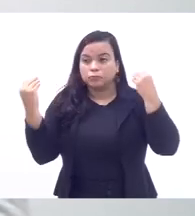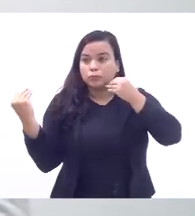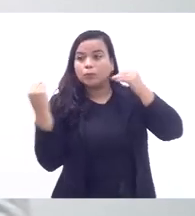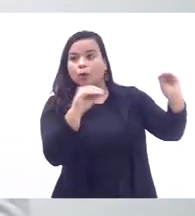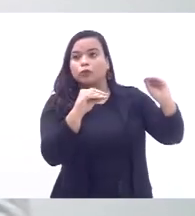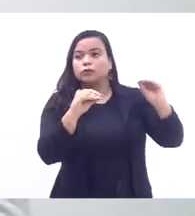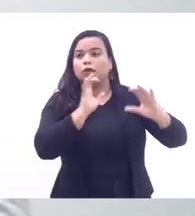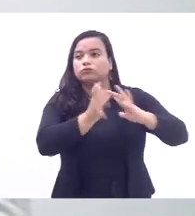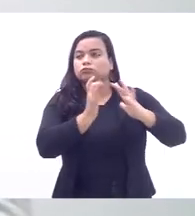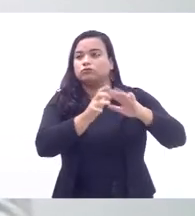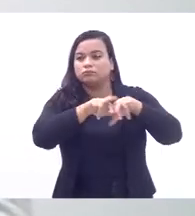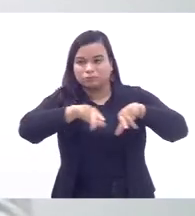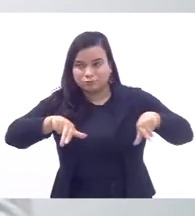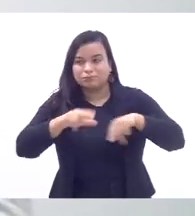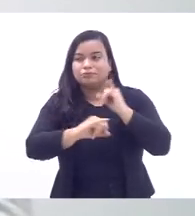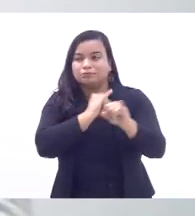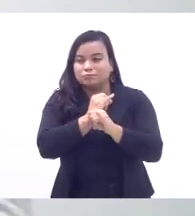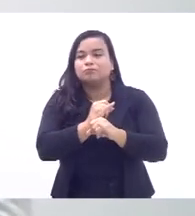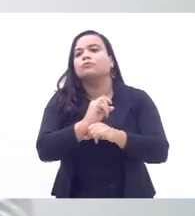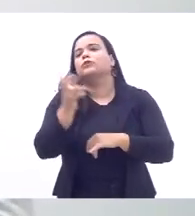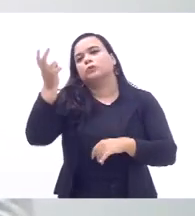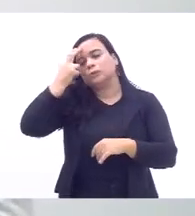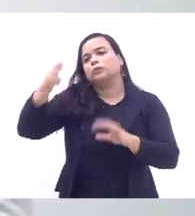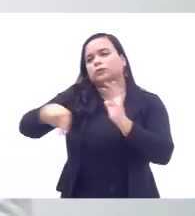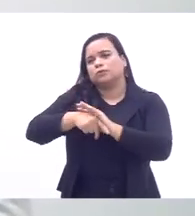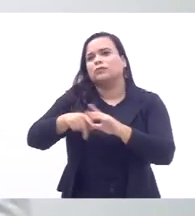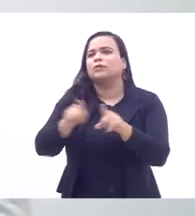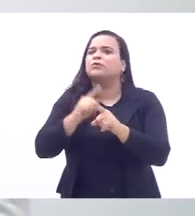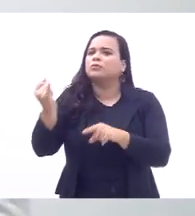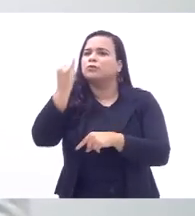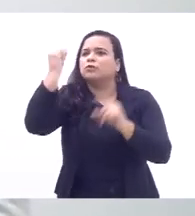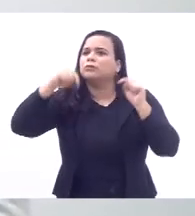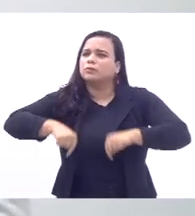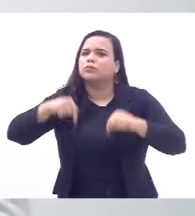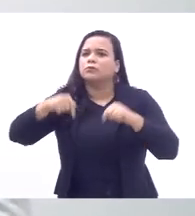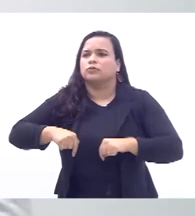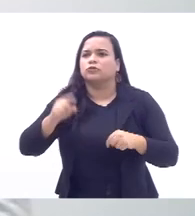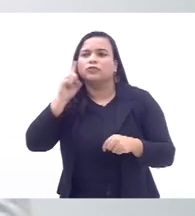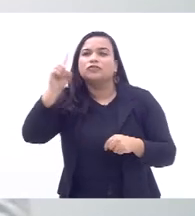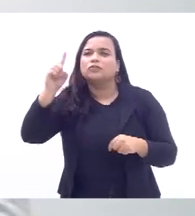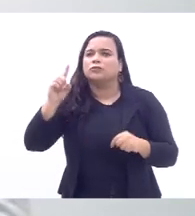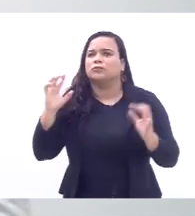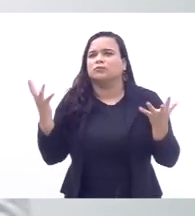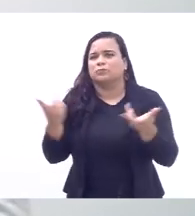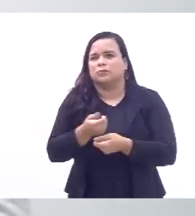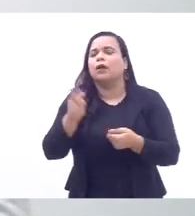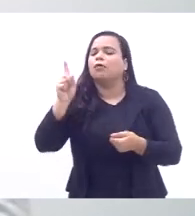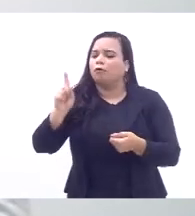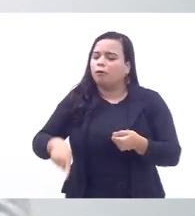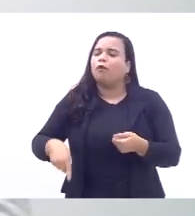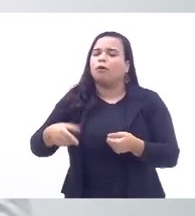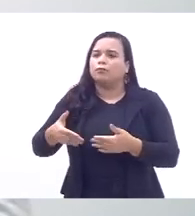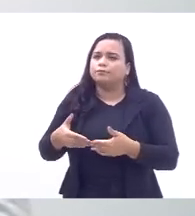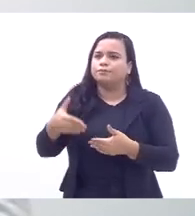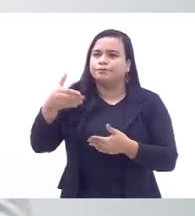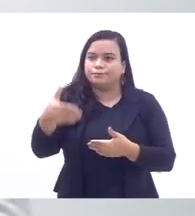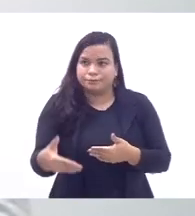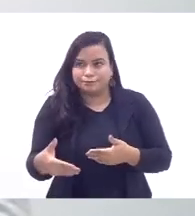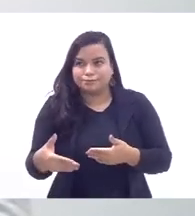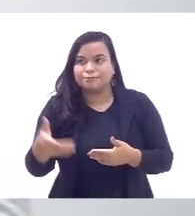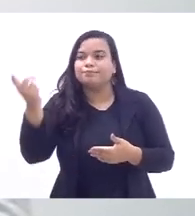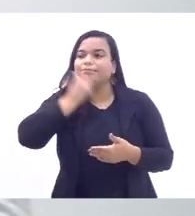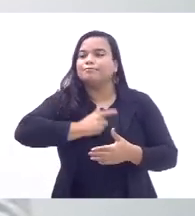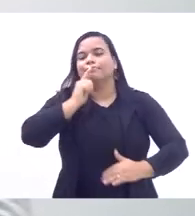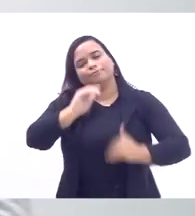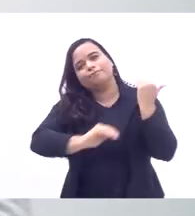nossa cultura. É, e a importância desse dia aqui, é, eu acho que é um passo a mais para a gente